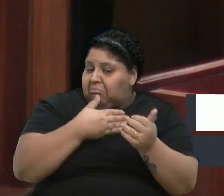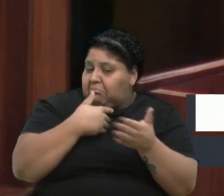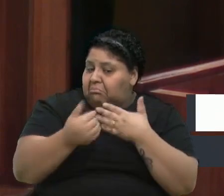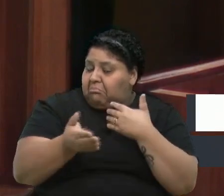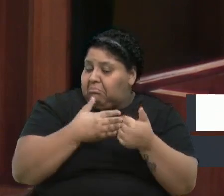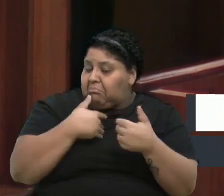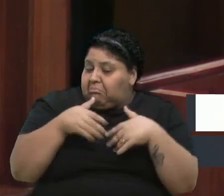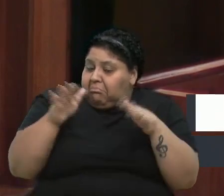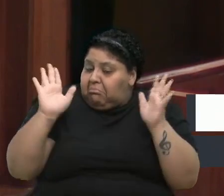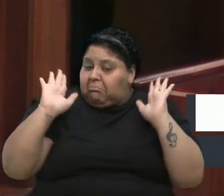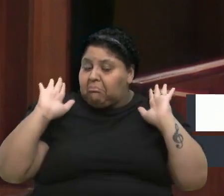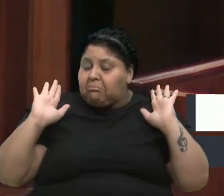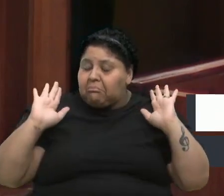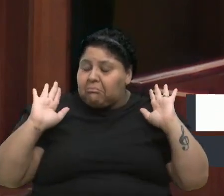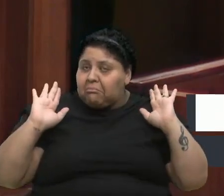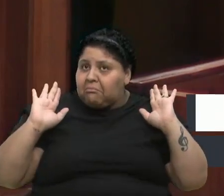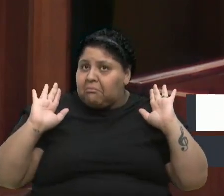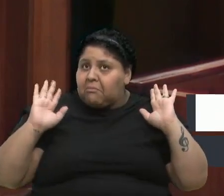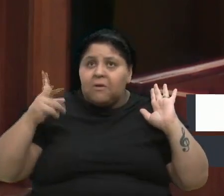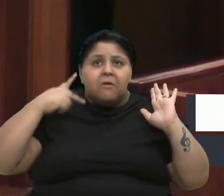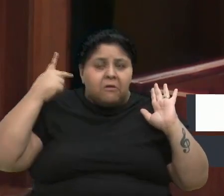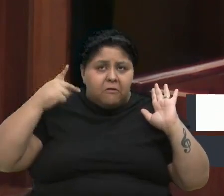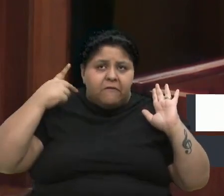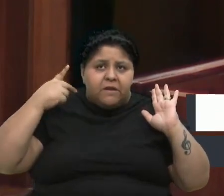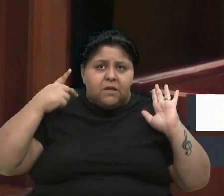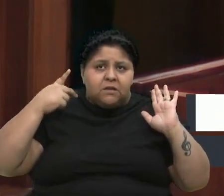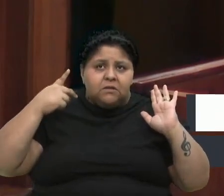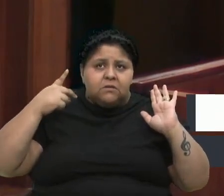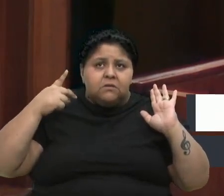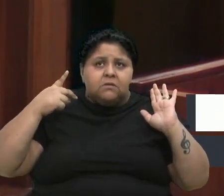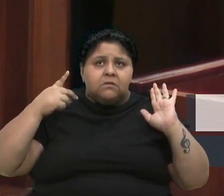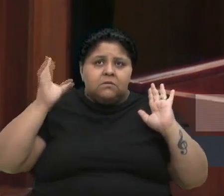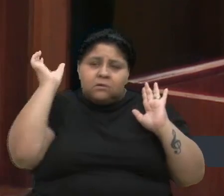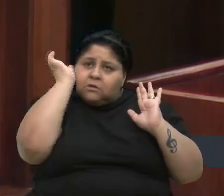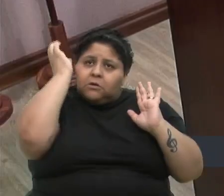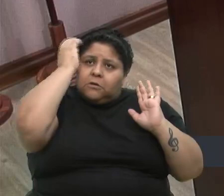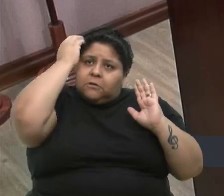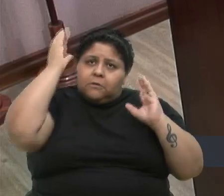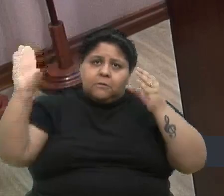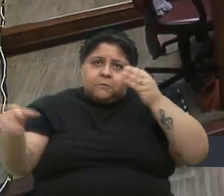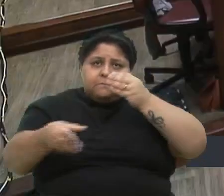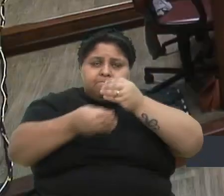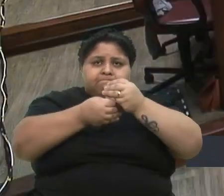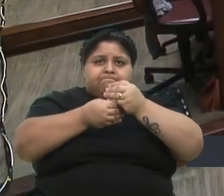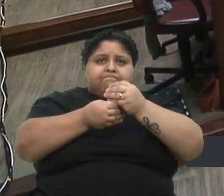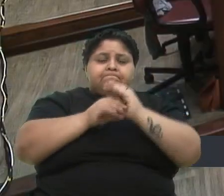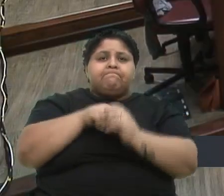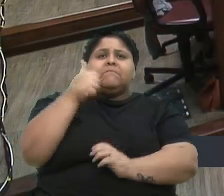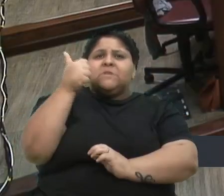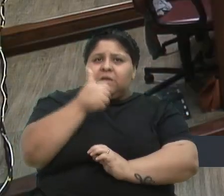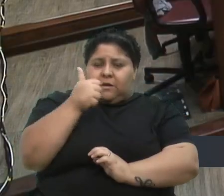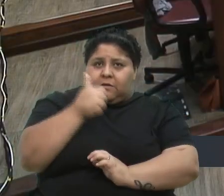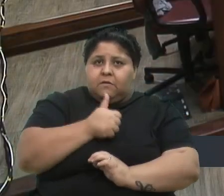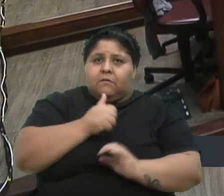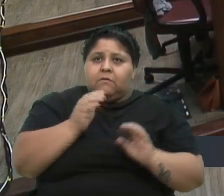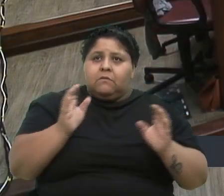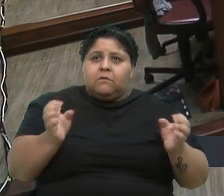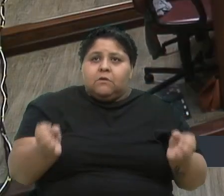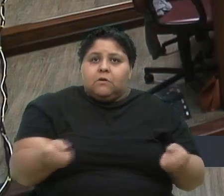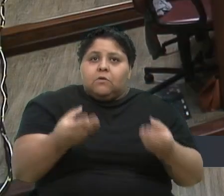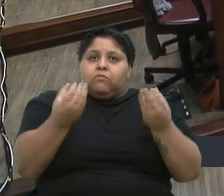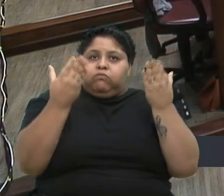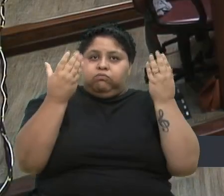aí. Vereador Felipe, sua parte. Vereador Alberto, meramente sobre o Sálvia. É um evento que se consolidou na primeira